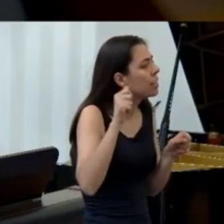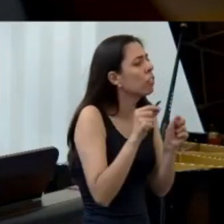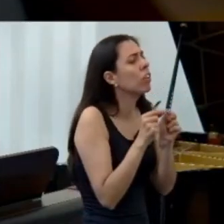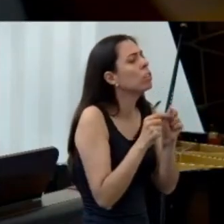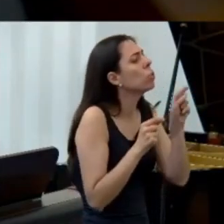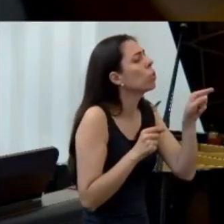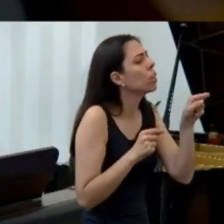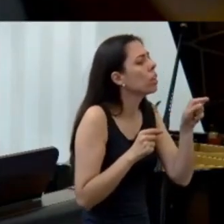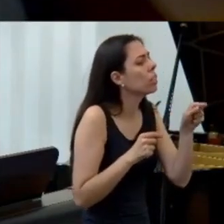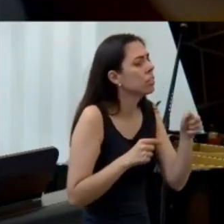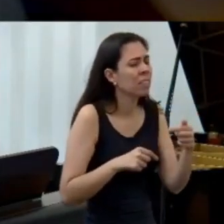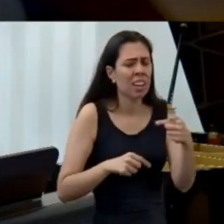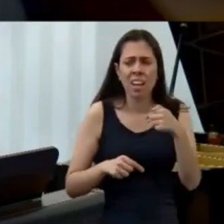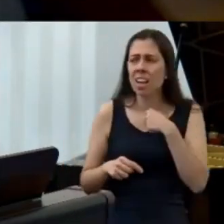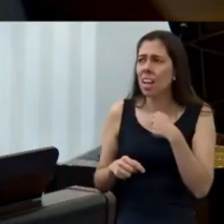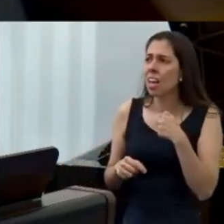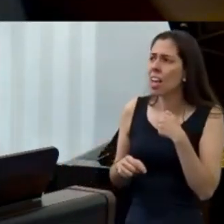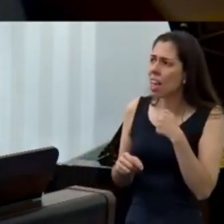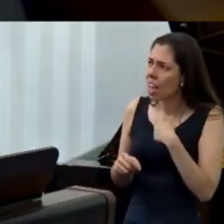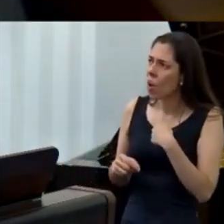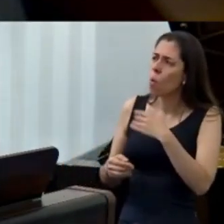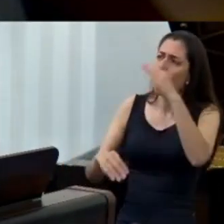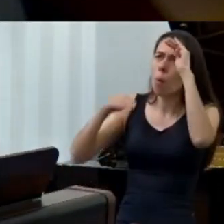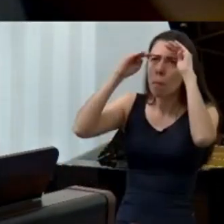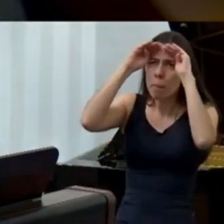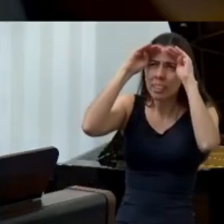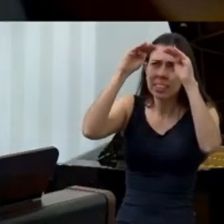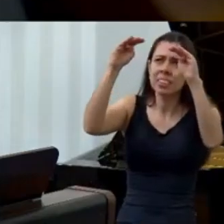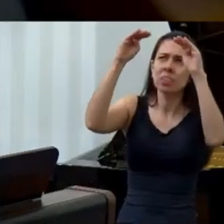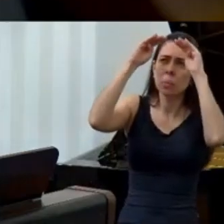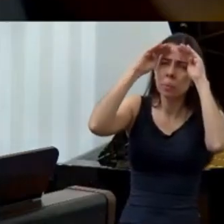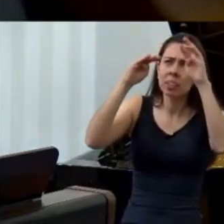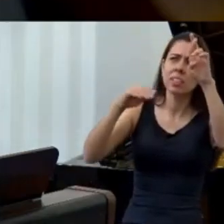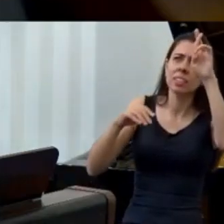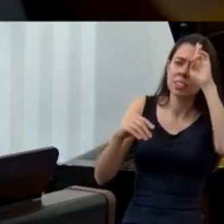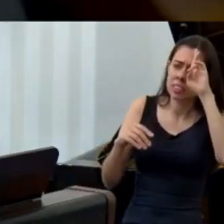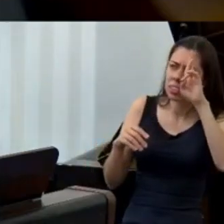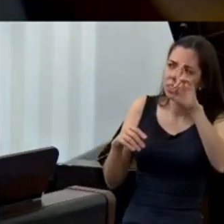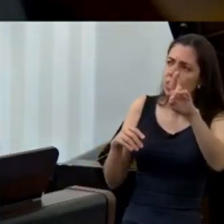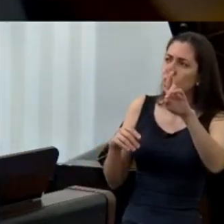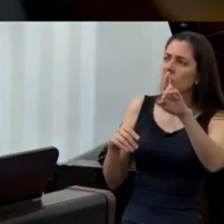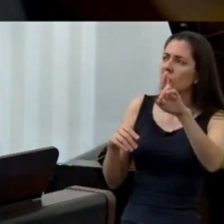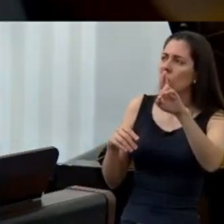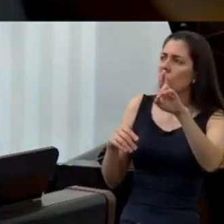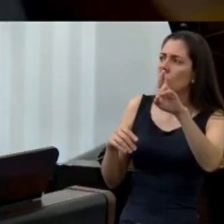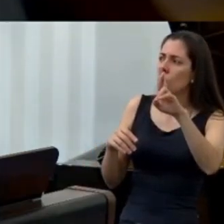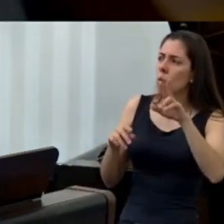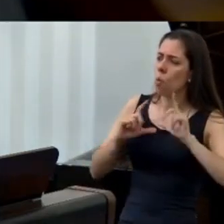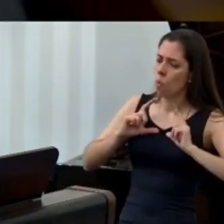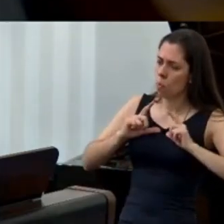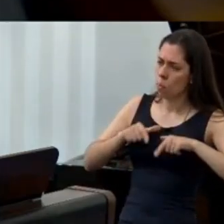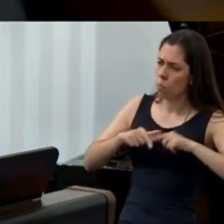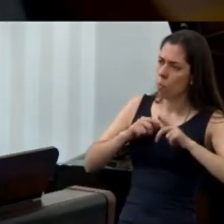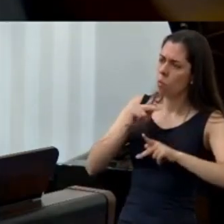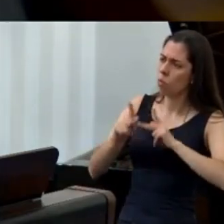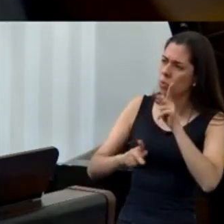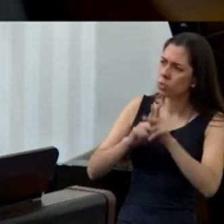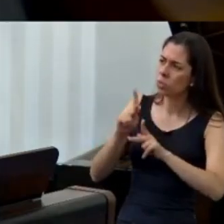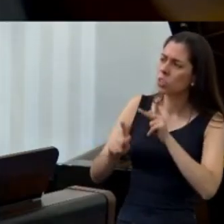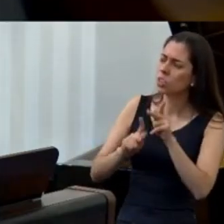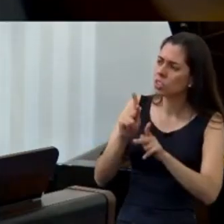exércitos, porque os filhos de Israel deixaram a tua aliança, derribaram os teus altares, mataram os teus profetas à espada, e eu fiquei só,